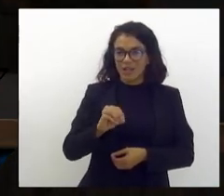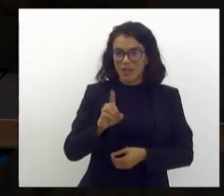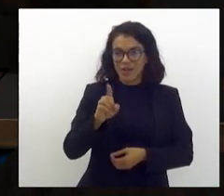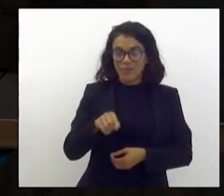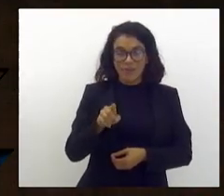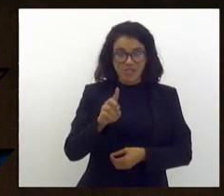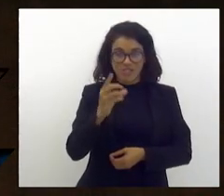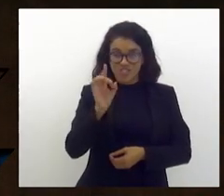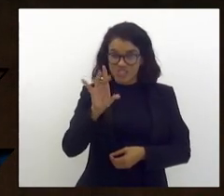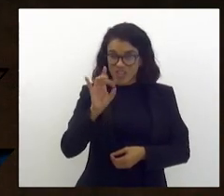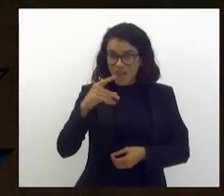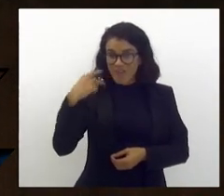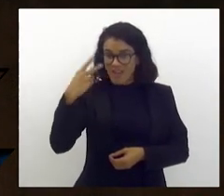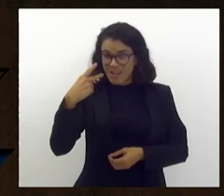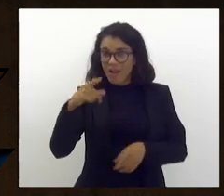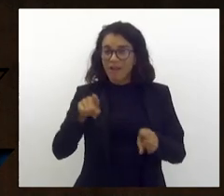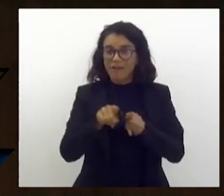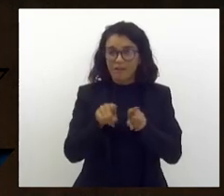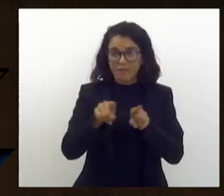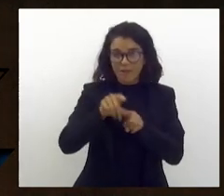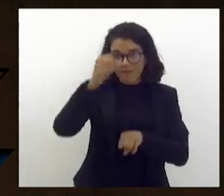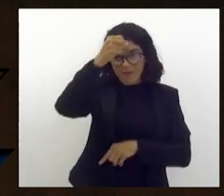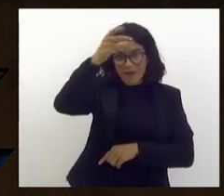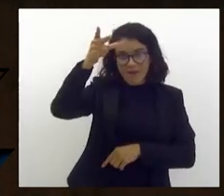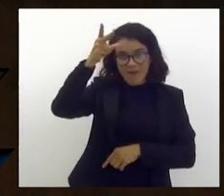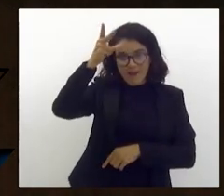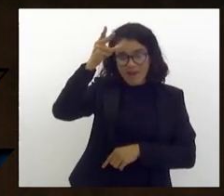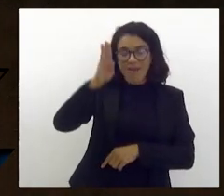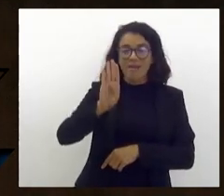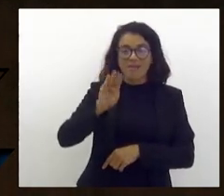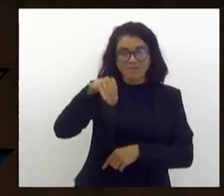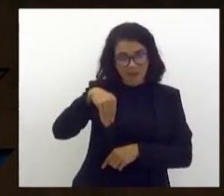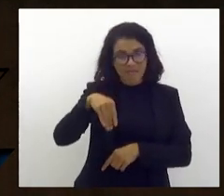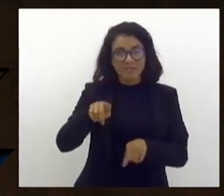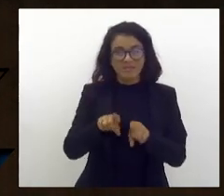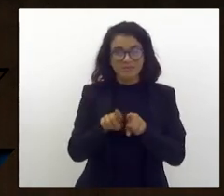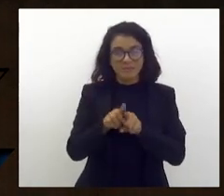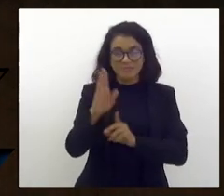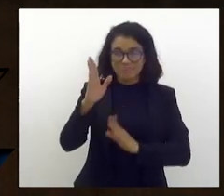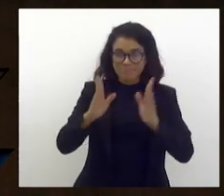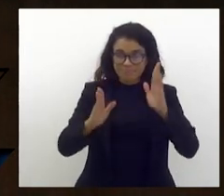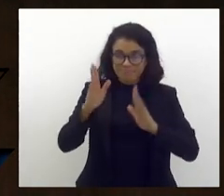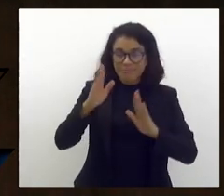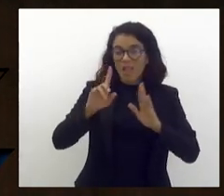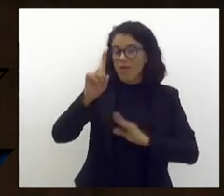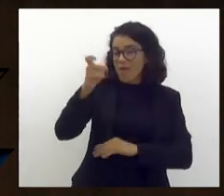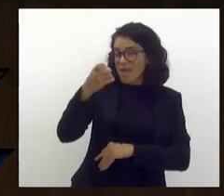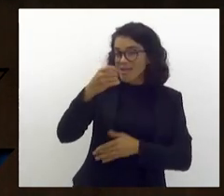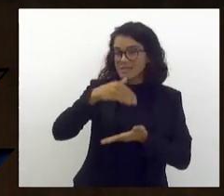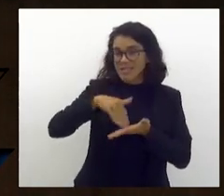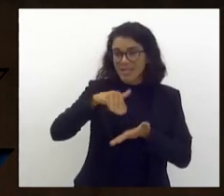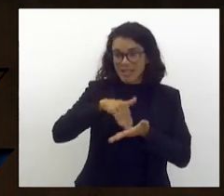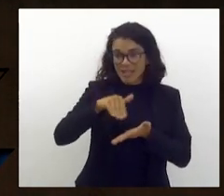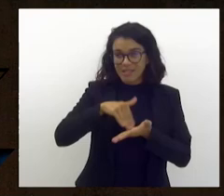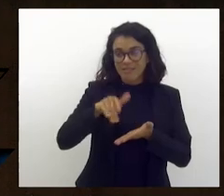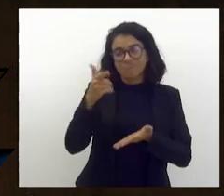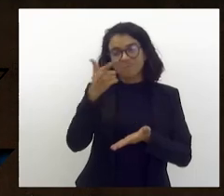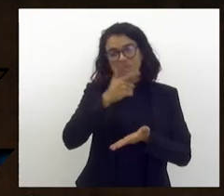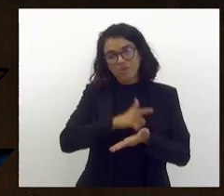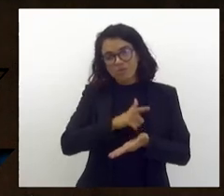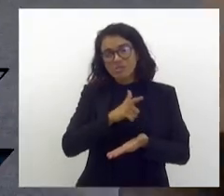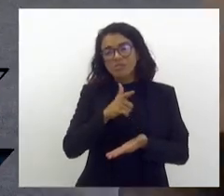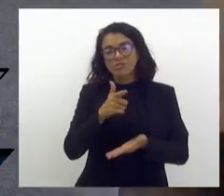só vereadora, ela foi prefeita de Barra Mansa. Inclusive, na época, eu era secretário, a gente botou algum recurso